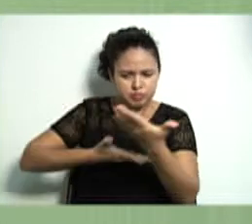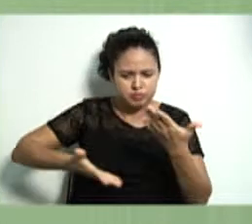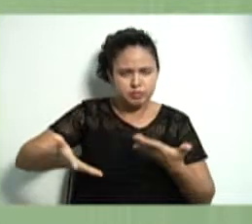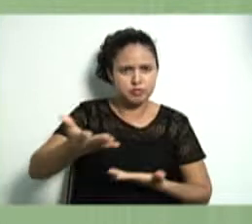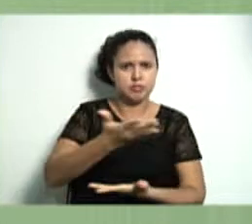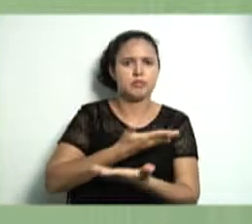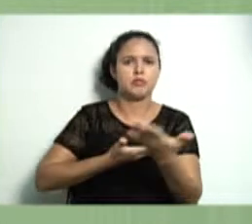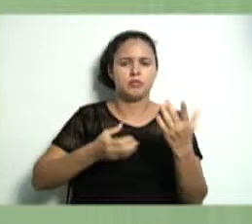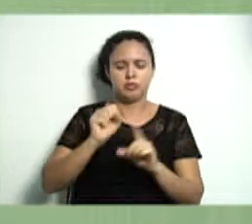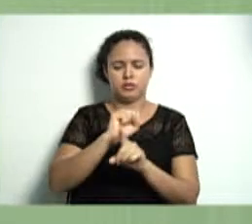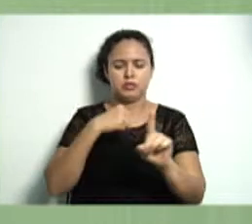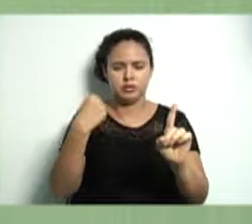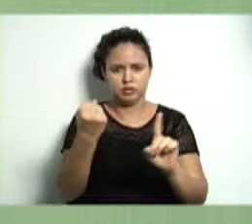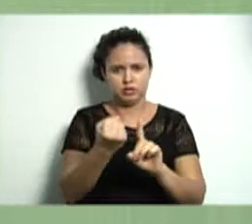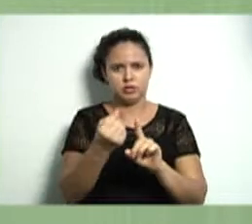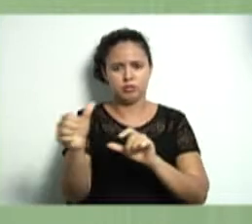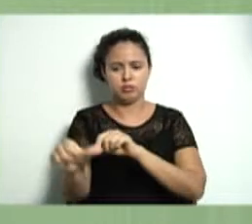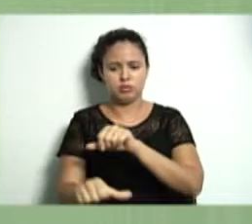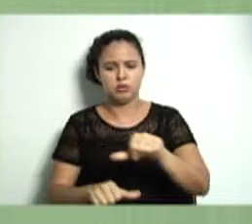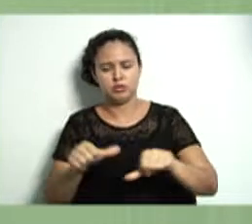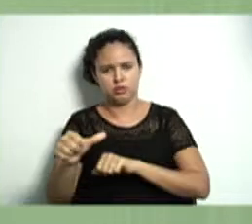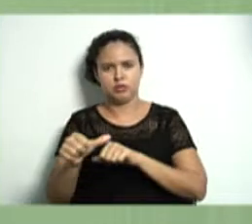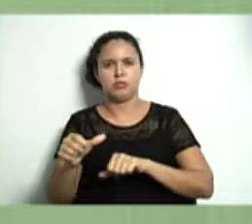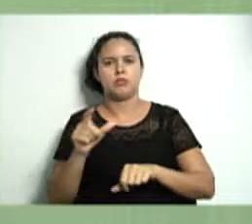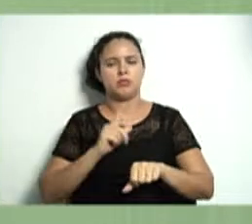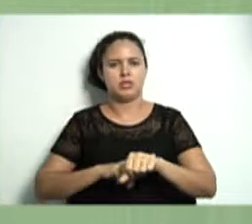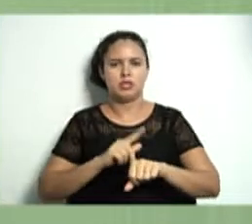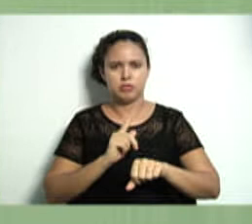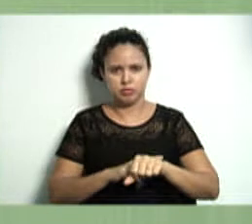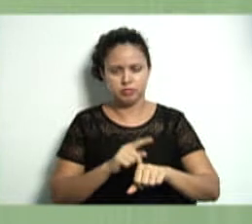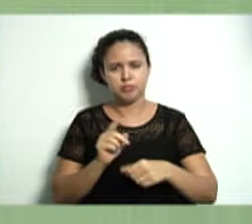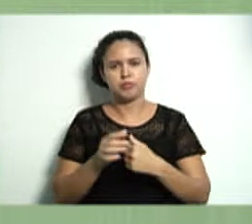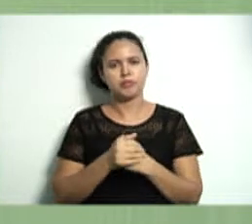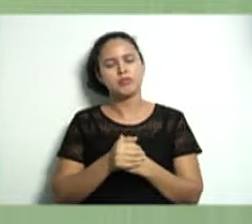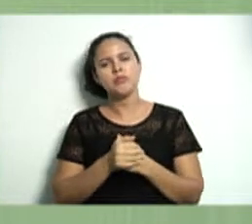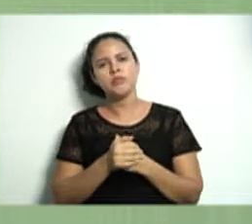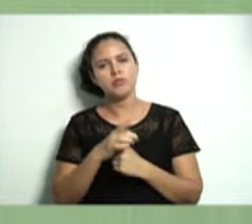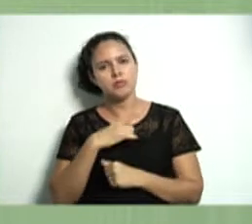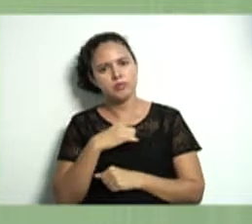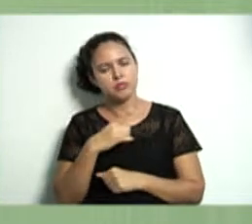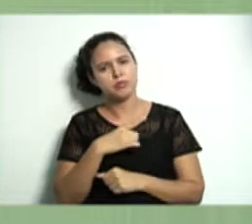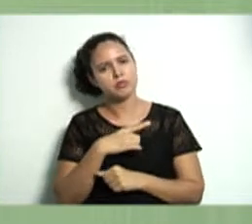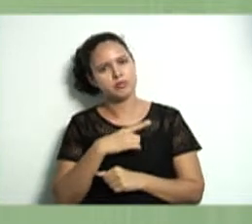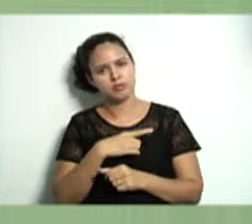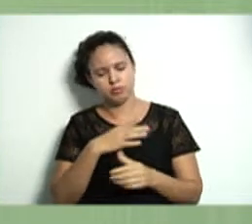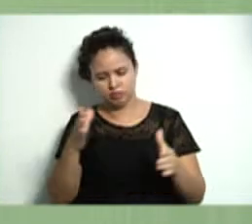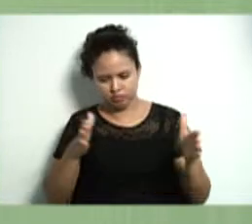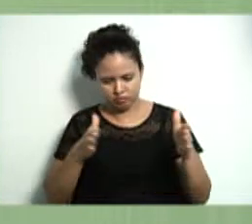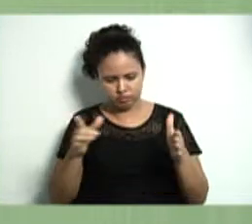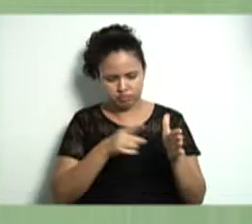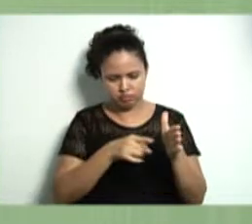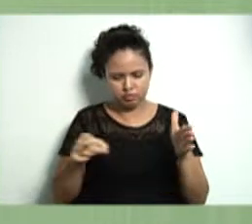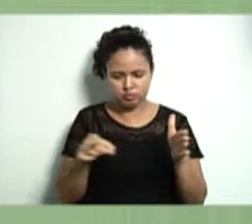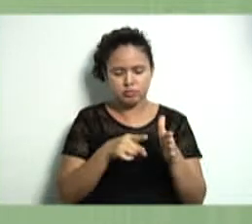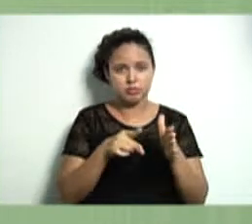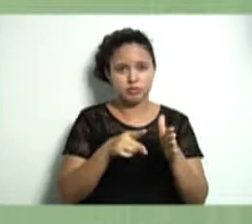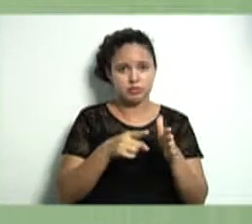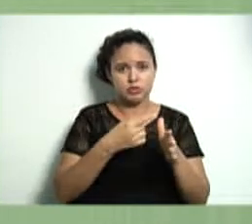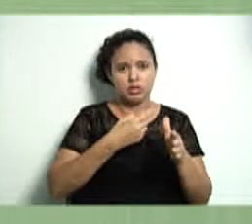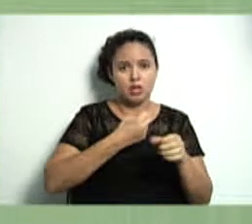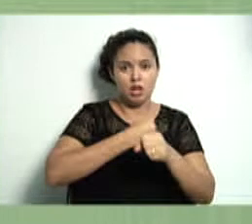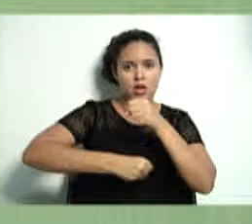o Fordismo apresentou limites, né? Então, a partir dos anos 60, vejam, são mudanças